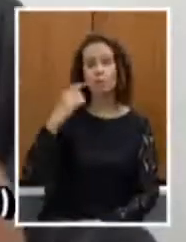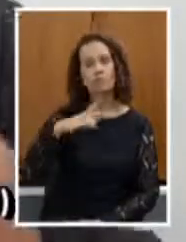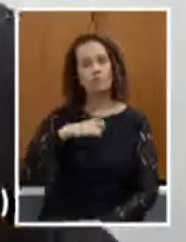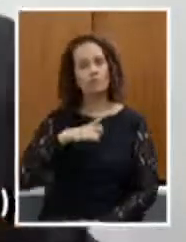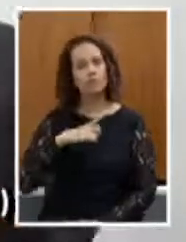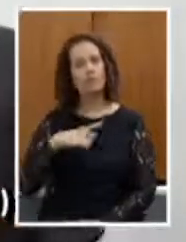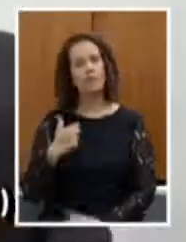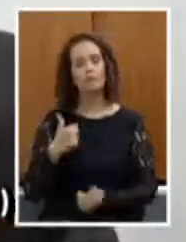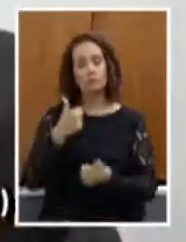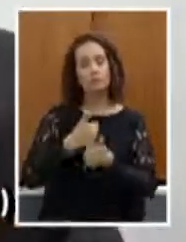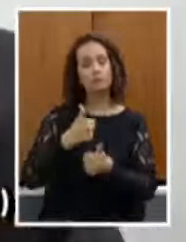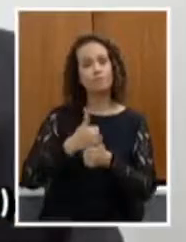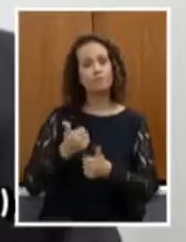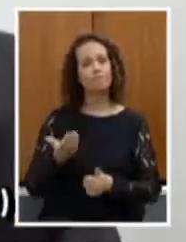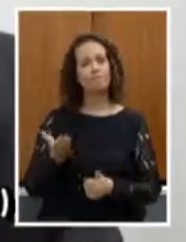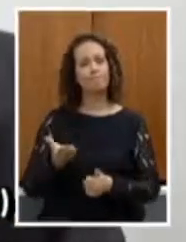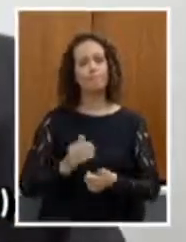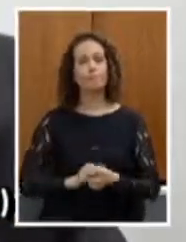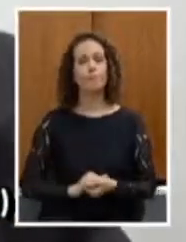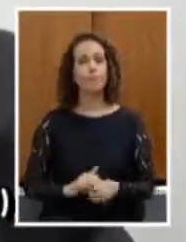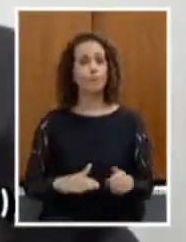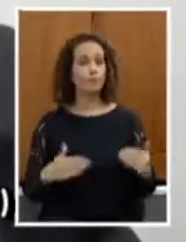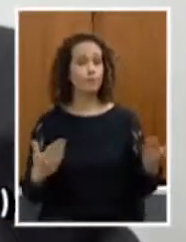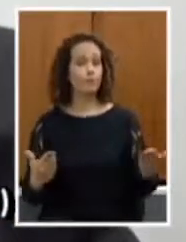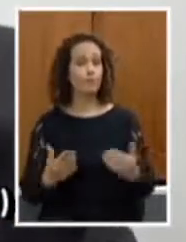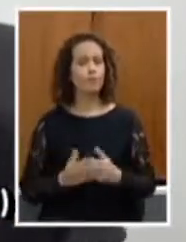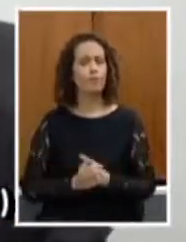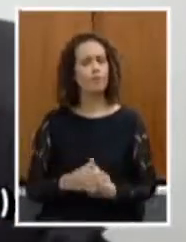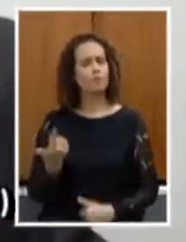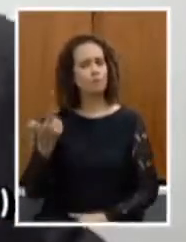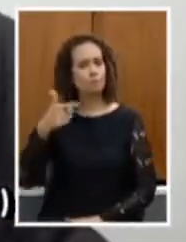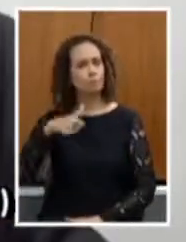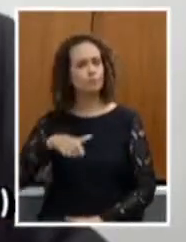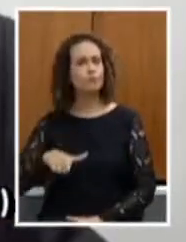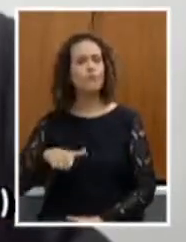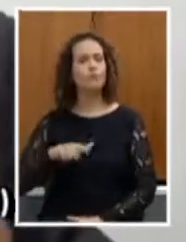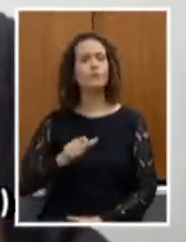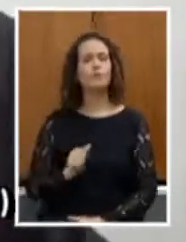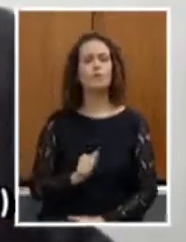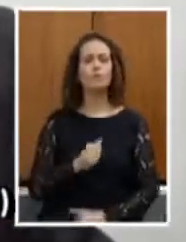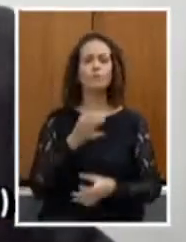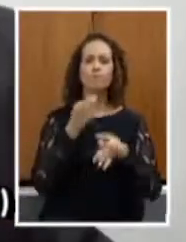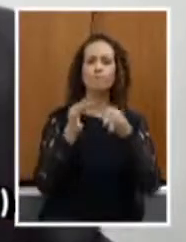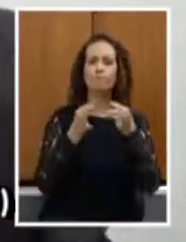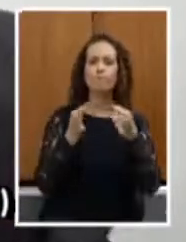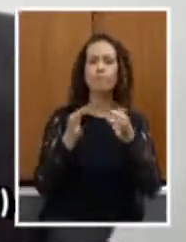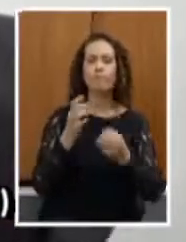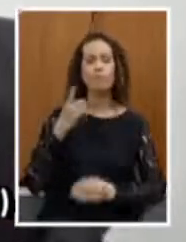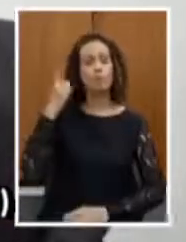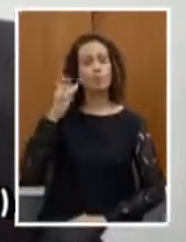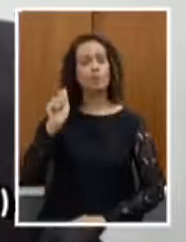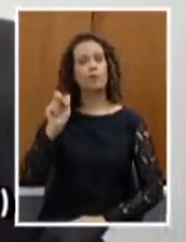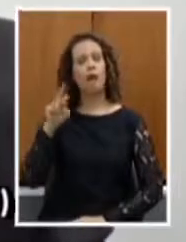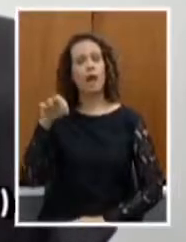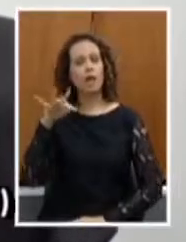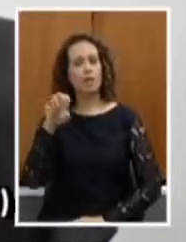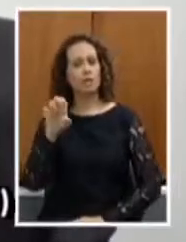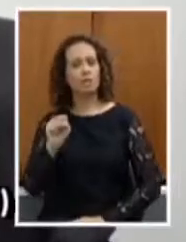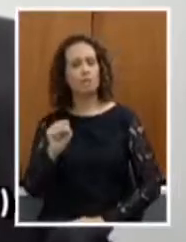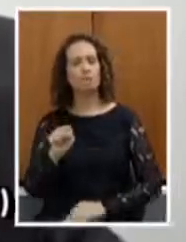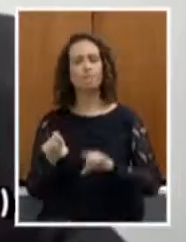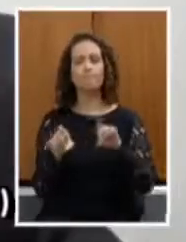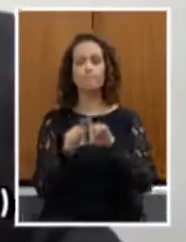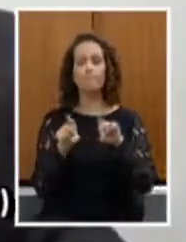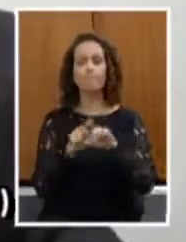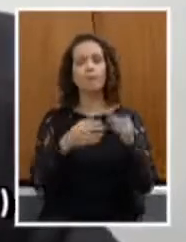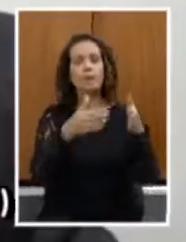do substitutivo. Então, quero renovar o posicionamento do deputado Arantes, também coautor, e pedir